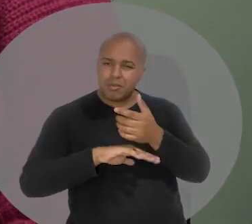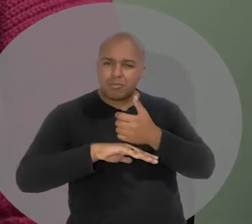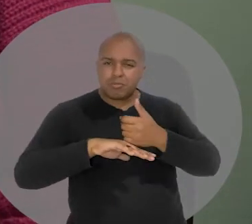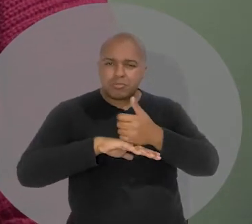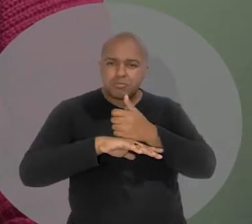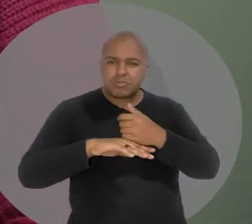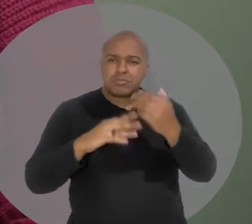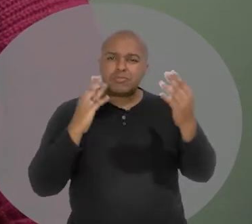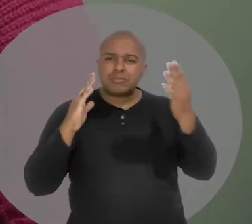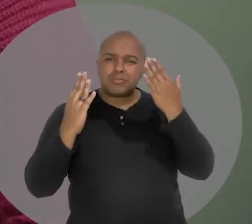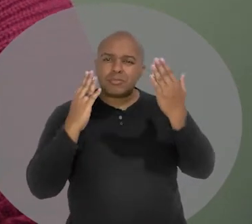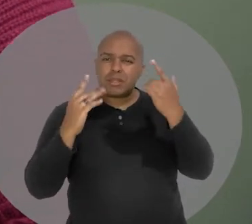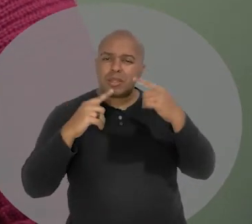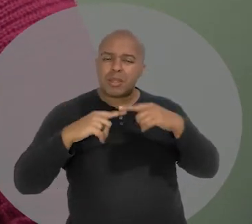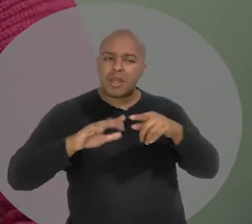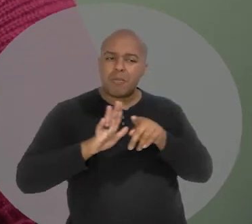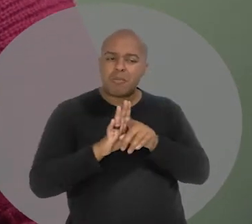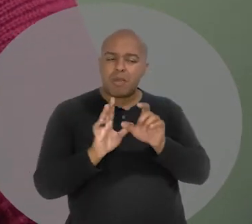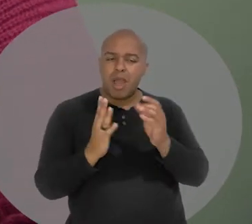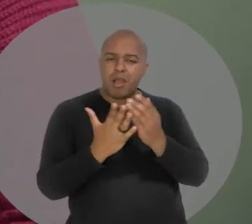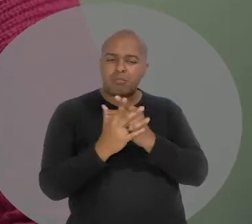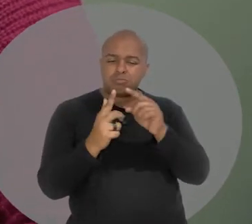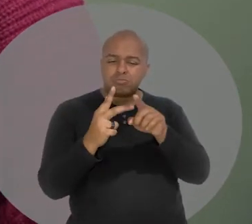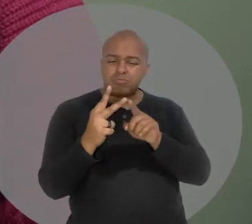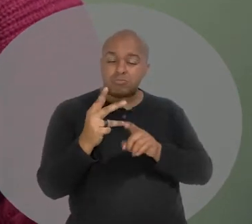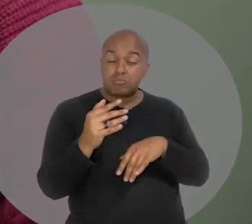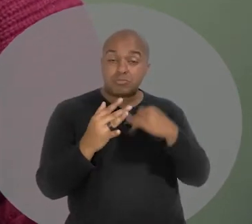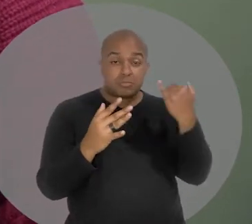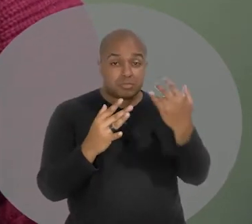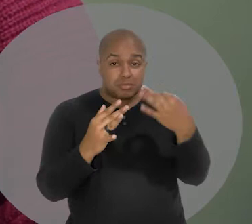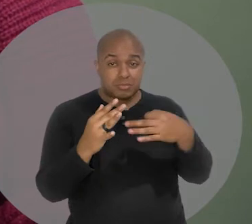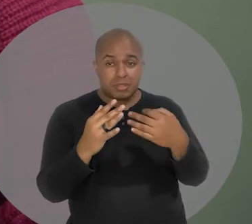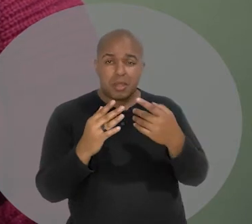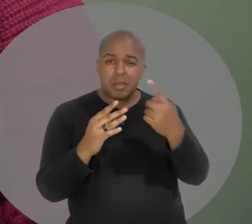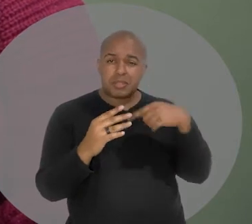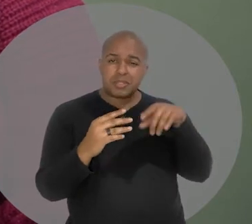psicólogos, alguns pontos são muito importantes para a gente